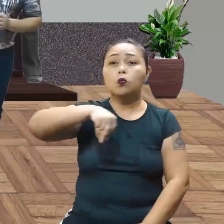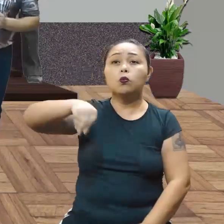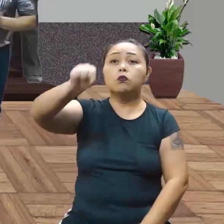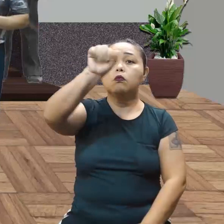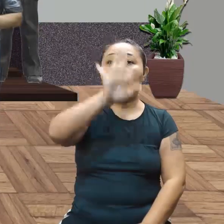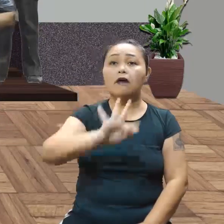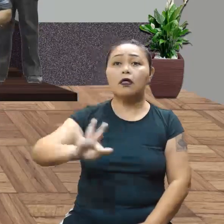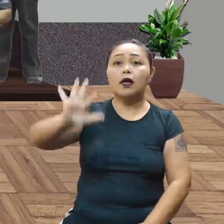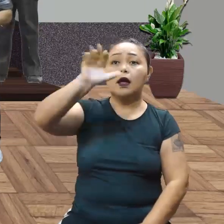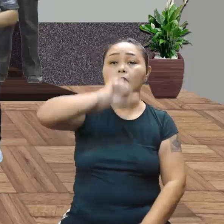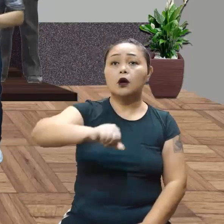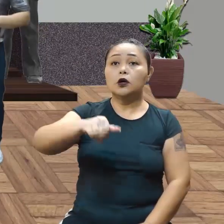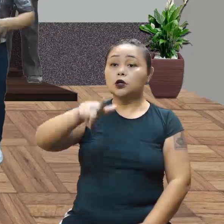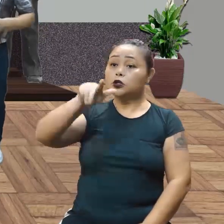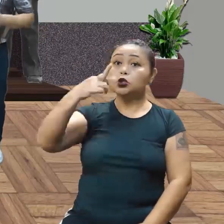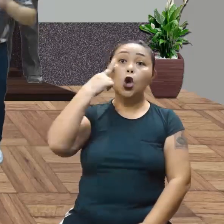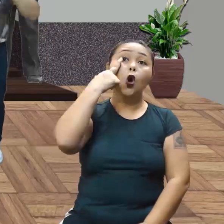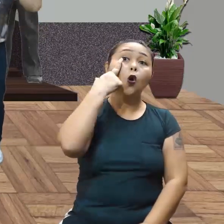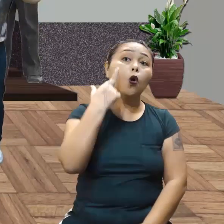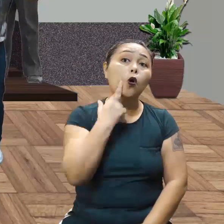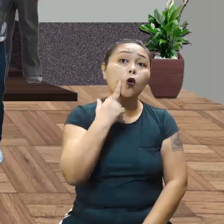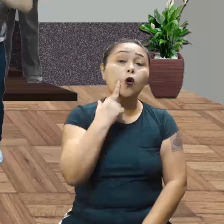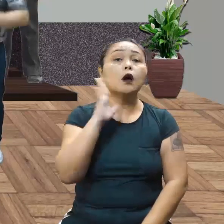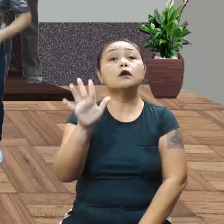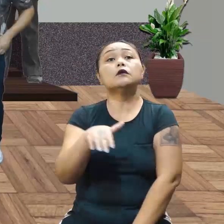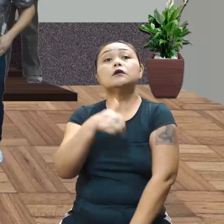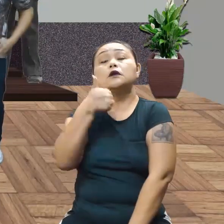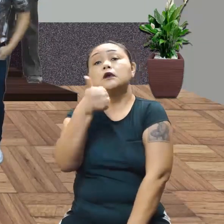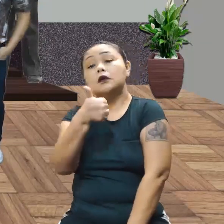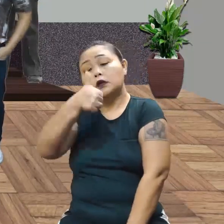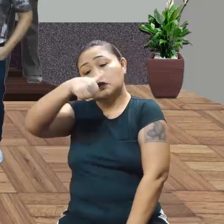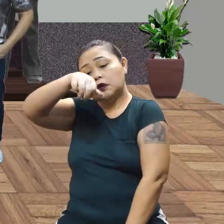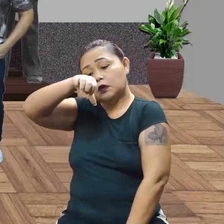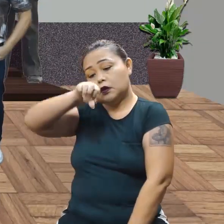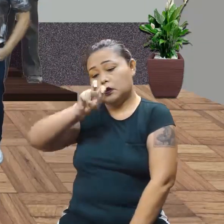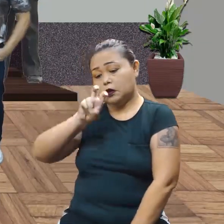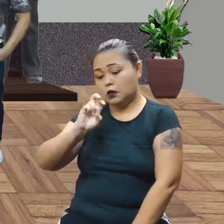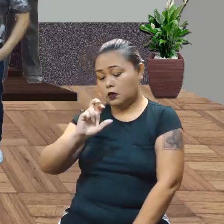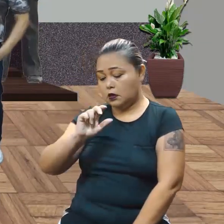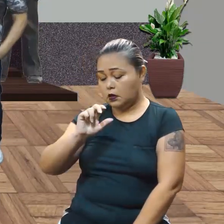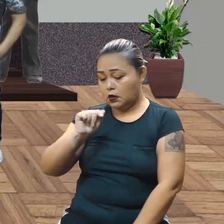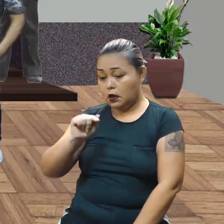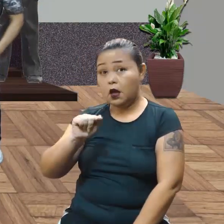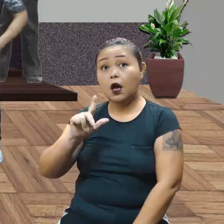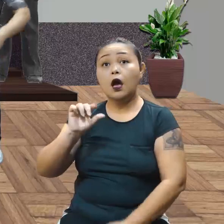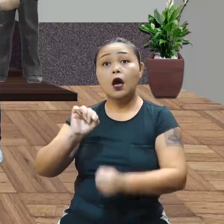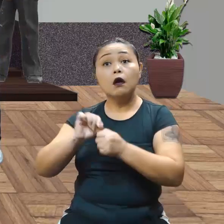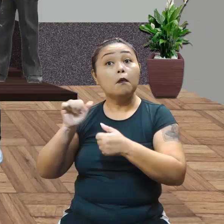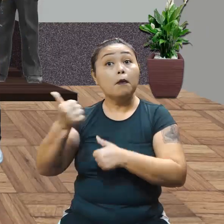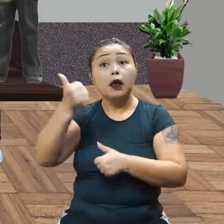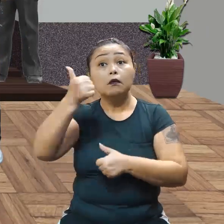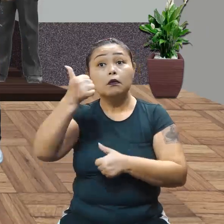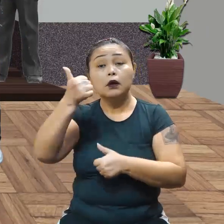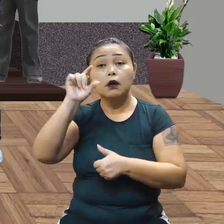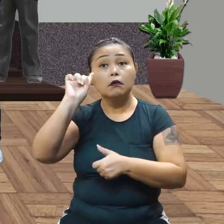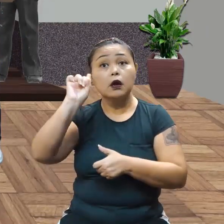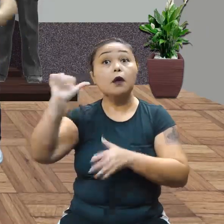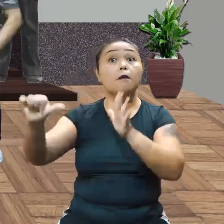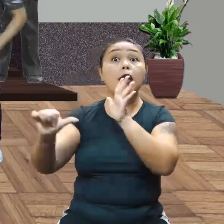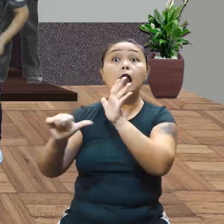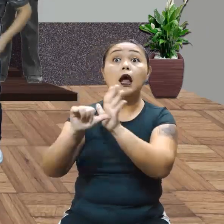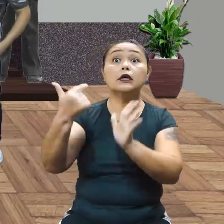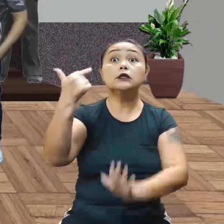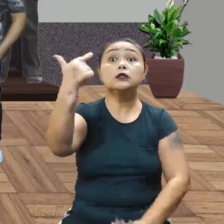de Rondônia. Em 1957, ele é indicado não pela primeira vez, mas pela